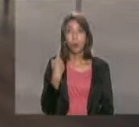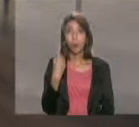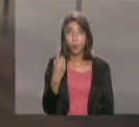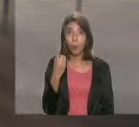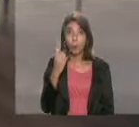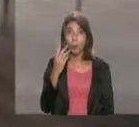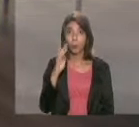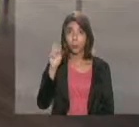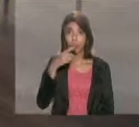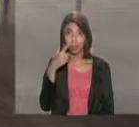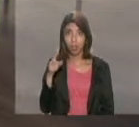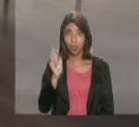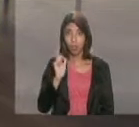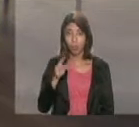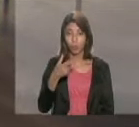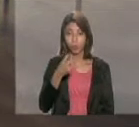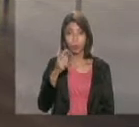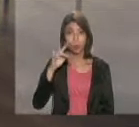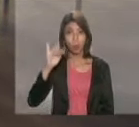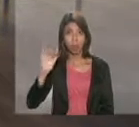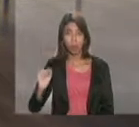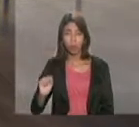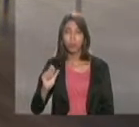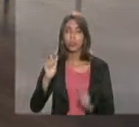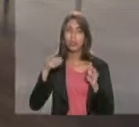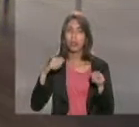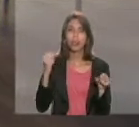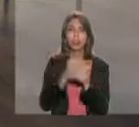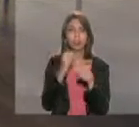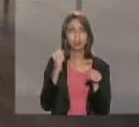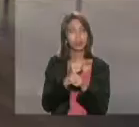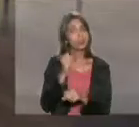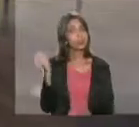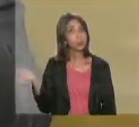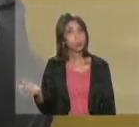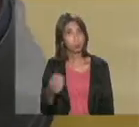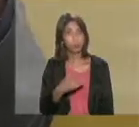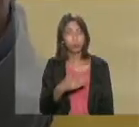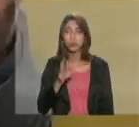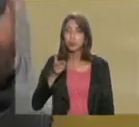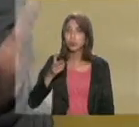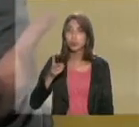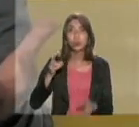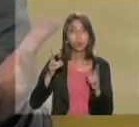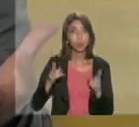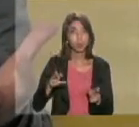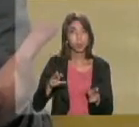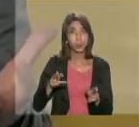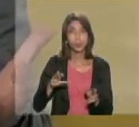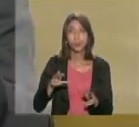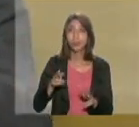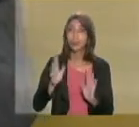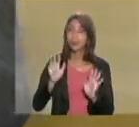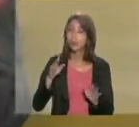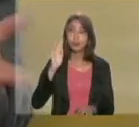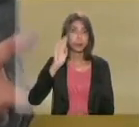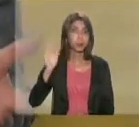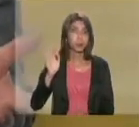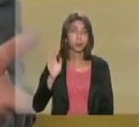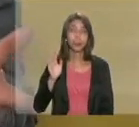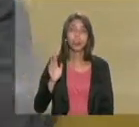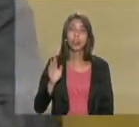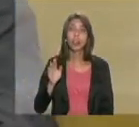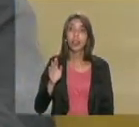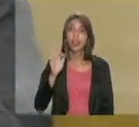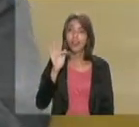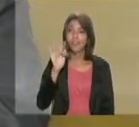e 200, dava para fazer um estádio novo e manter o Maracanã como era. Essa que é a questão